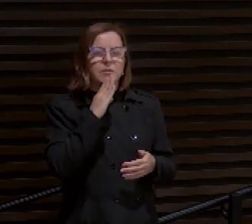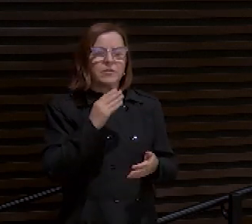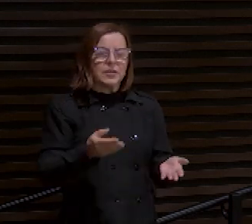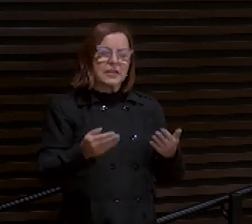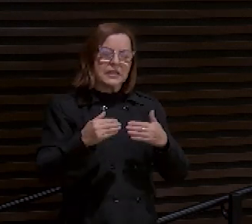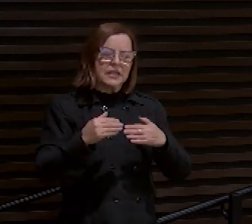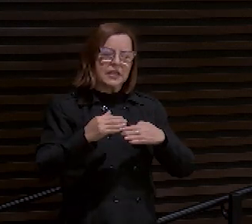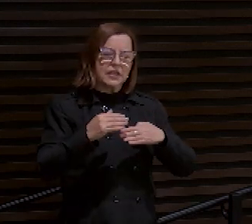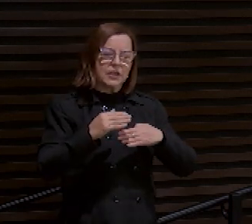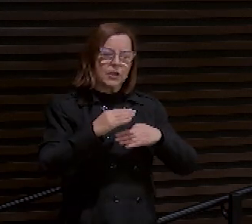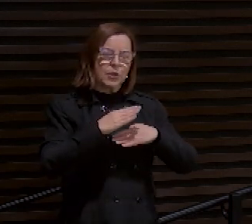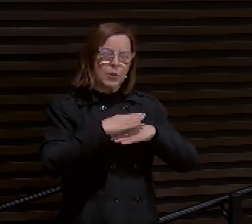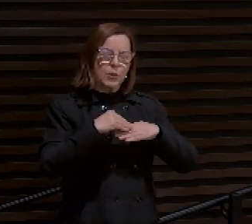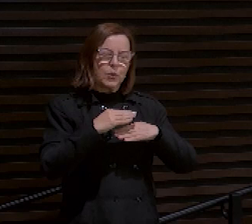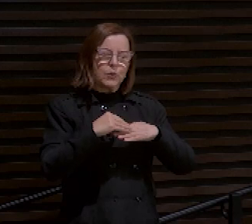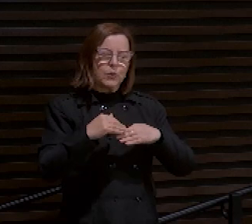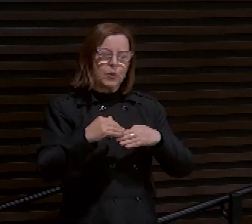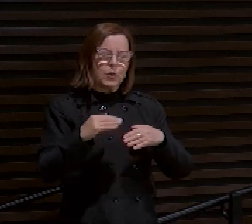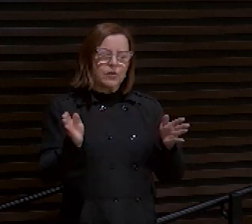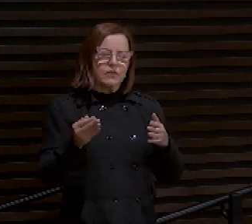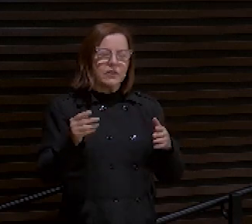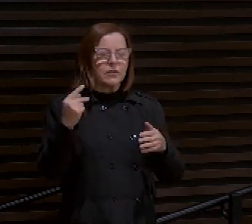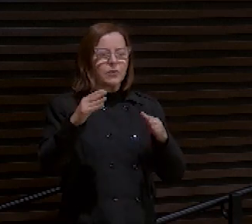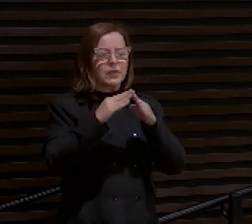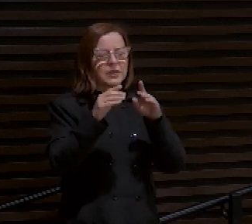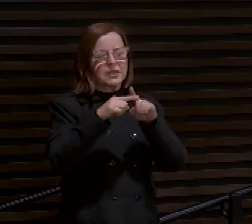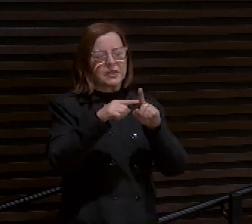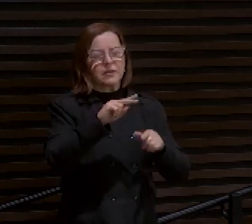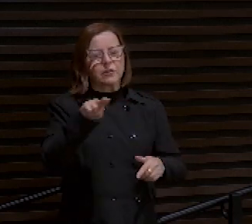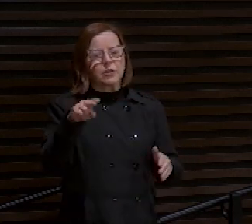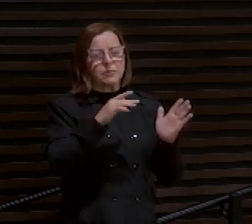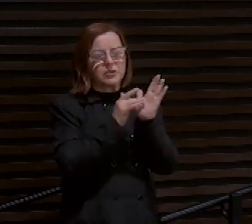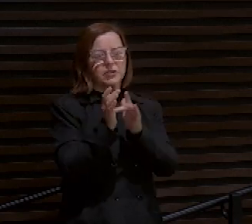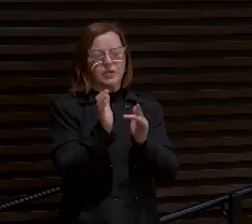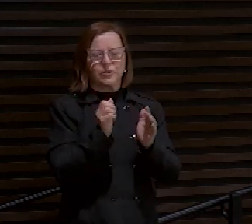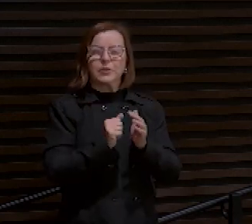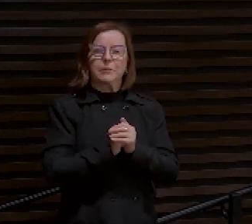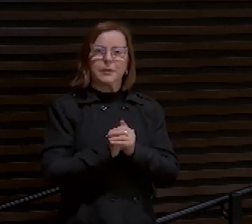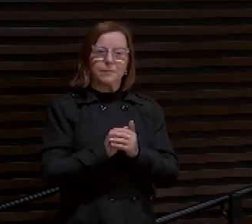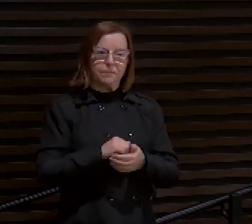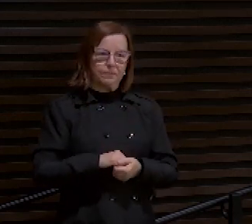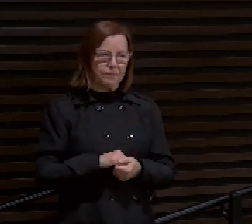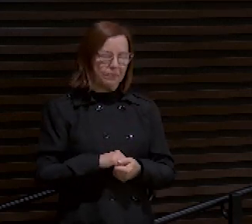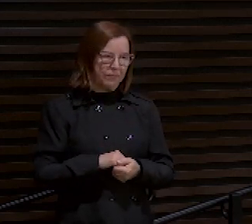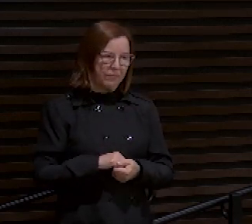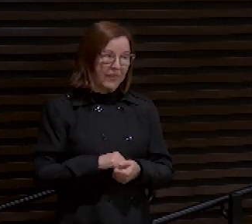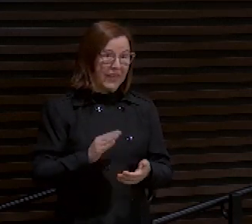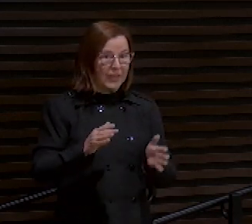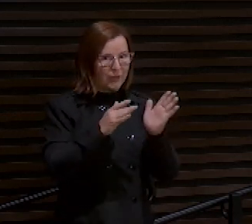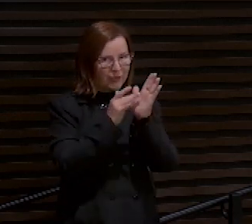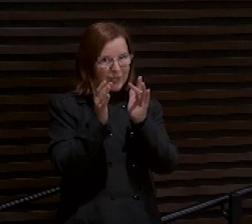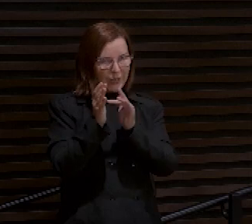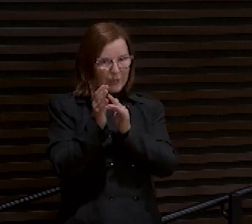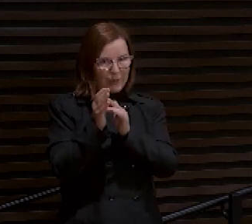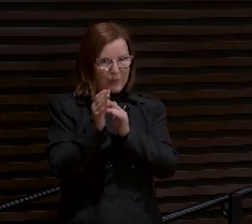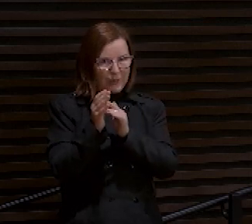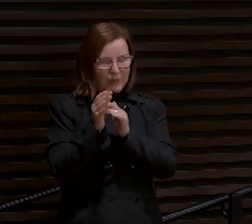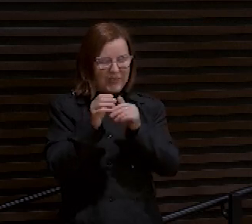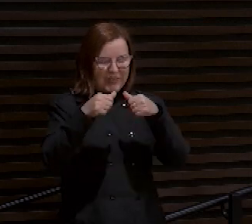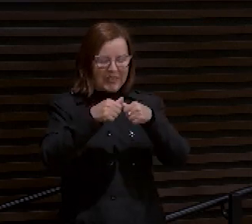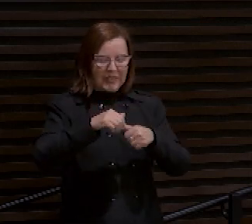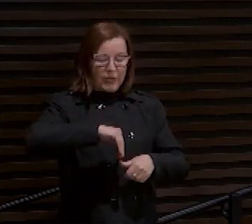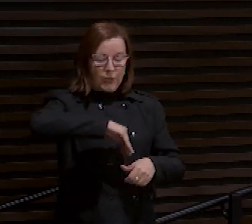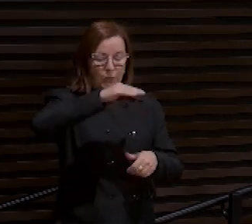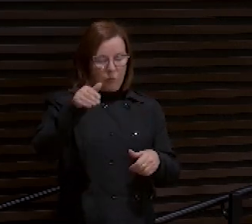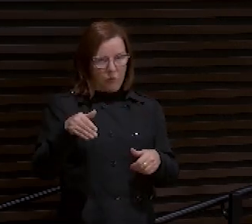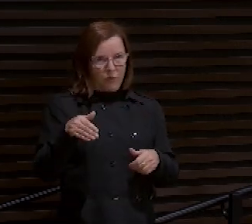e edificação da tua igreja. E nós oramos em nome de Jesus. Amém. Amados, então Jesus está aqui no Sermão do Monte, que é um